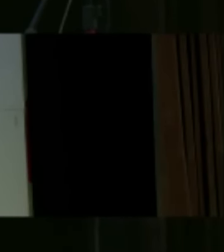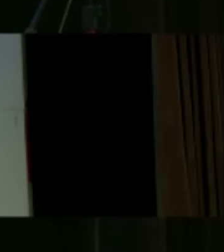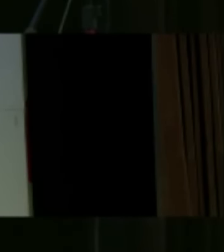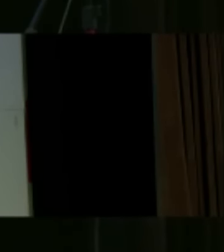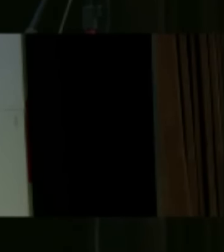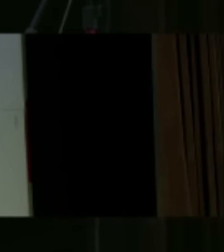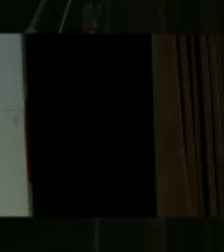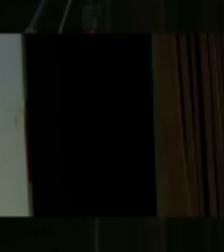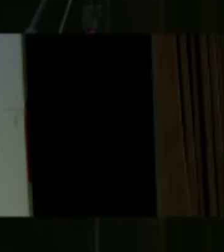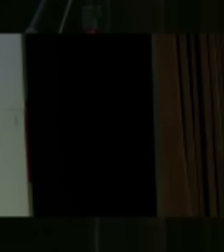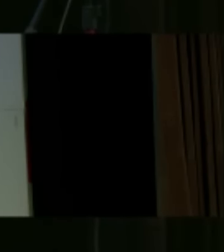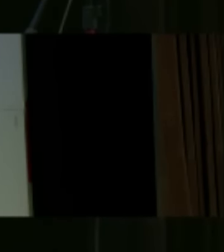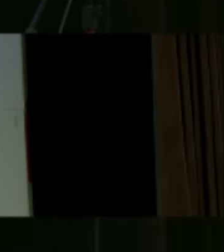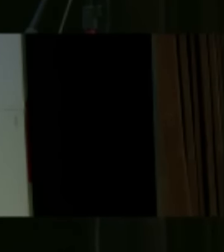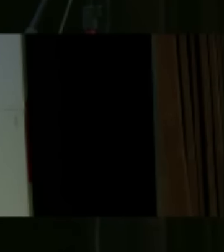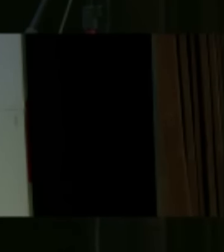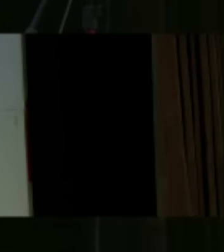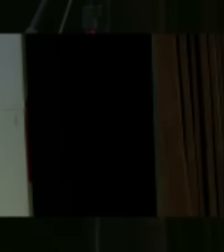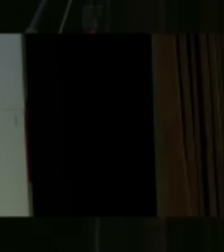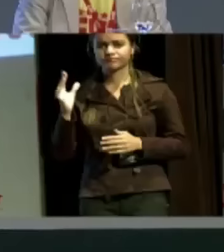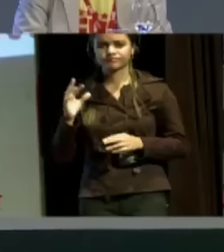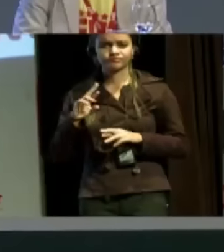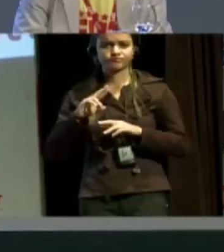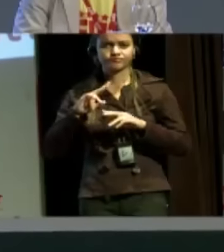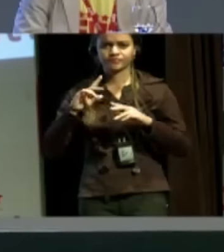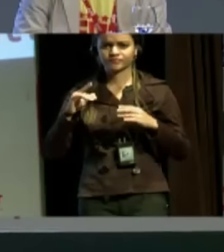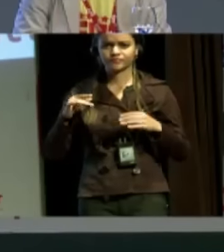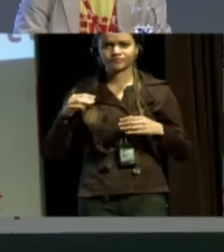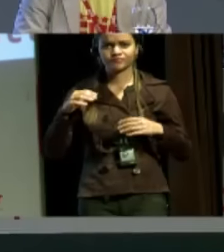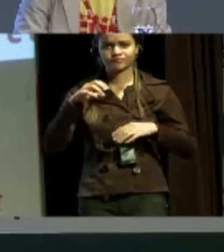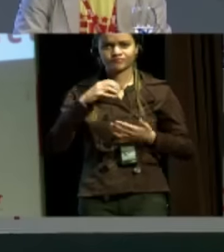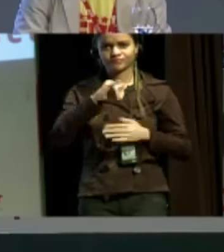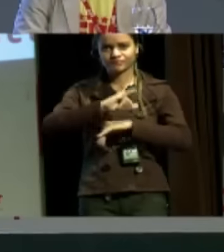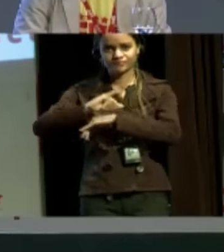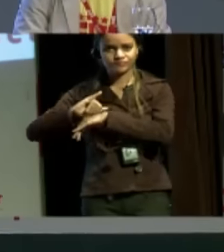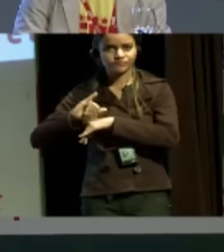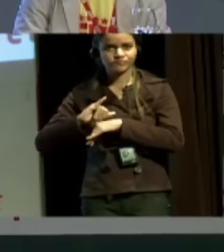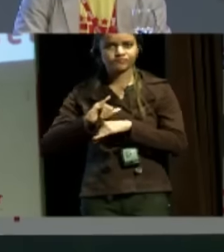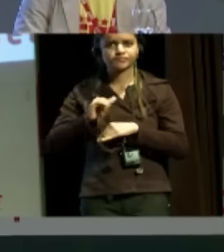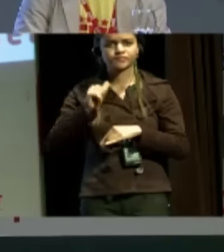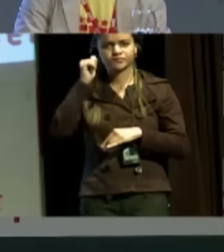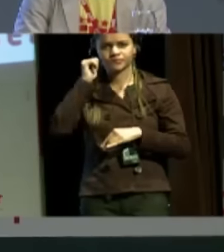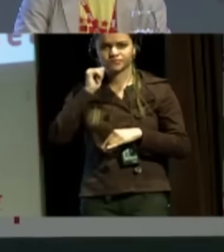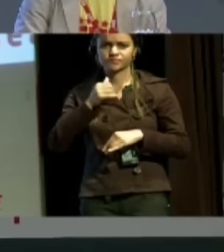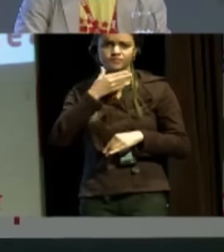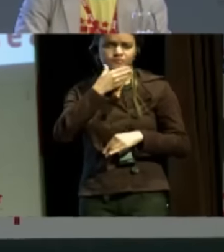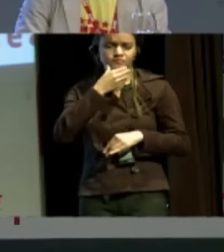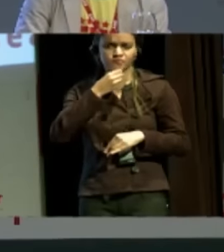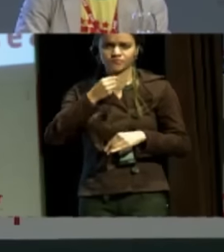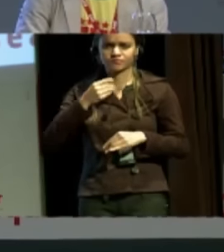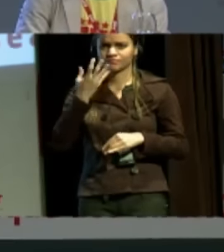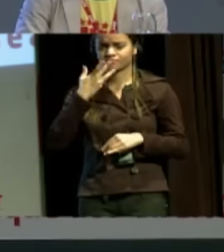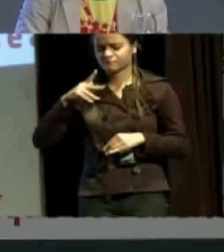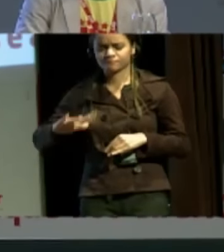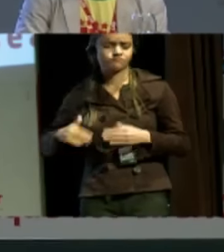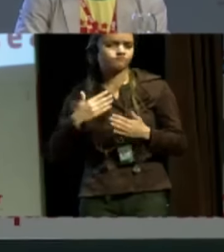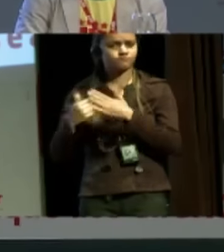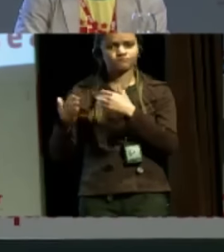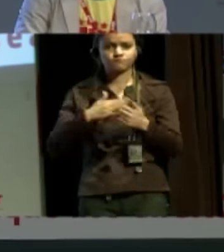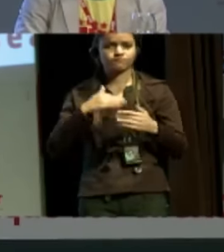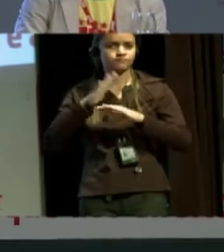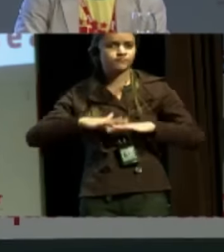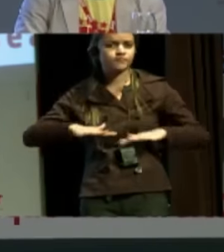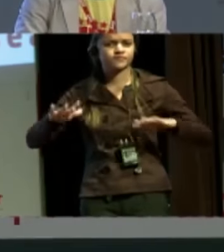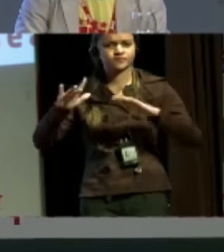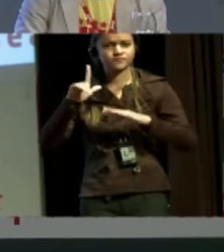a rede das empresas que suavam o lucro no Congresso que começou hoje vai até sexta-feira os trabalhadores devem eleger